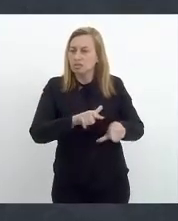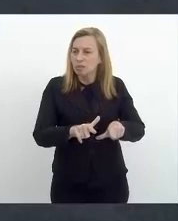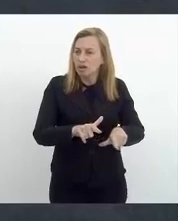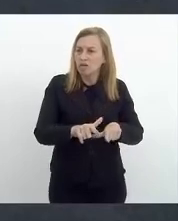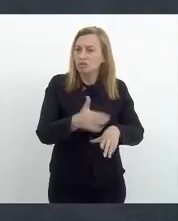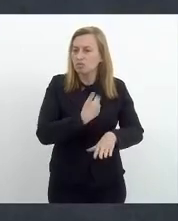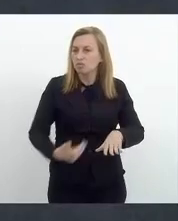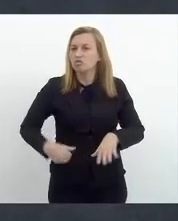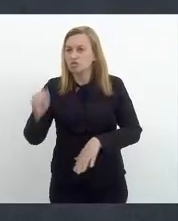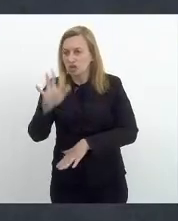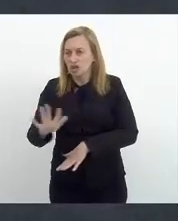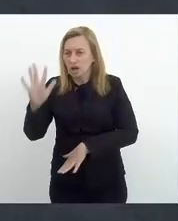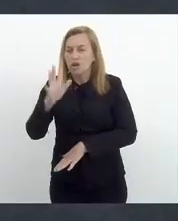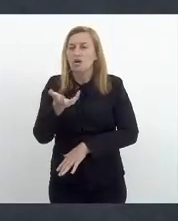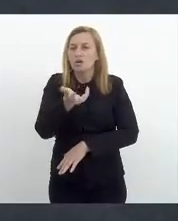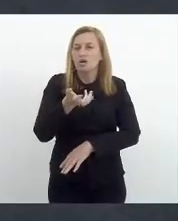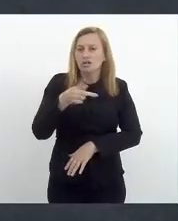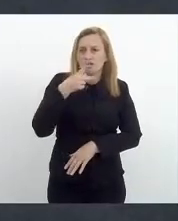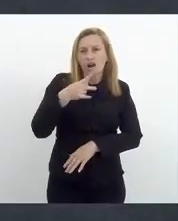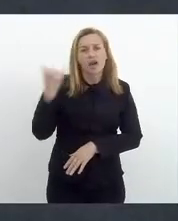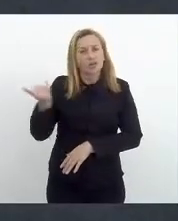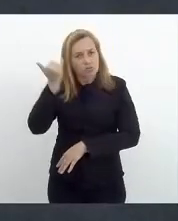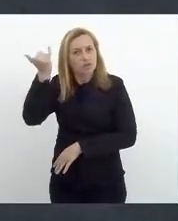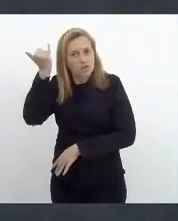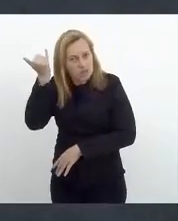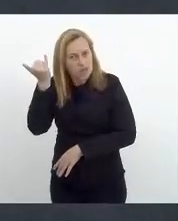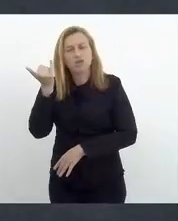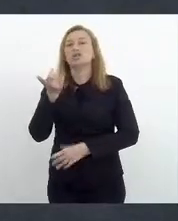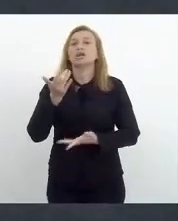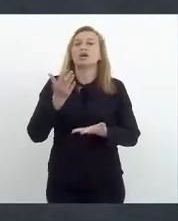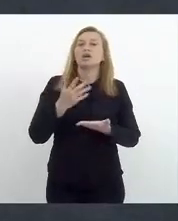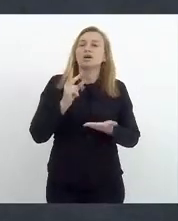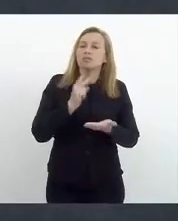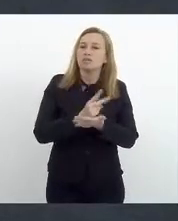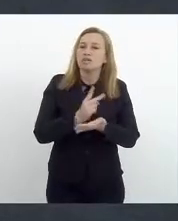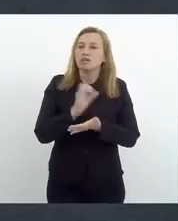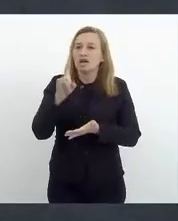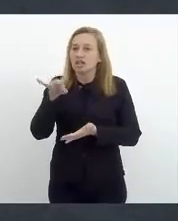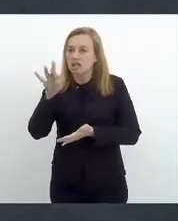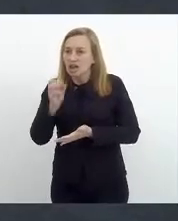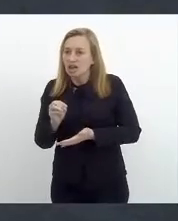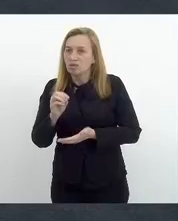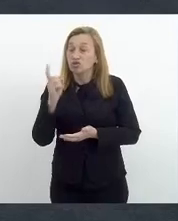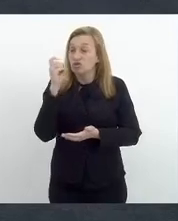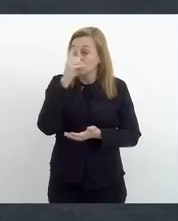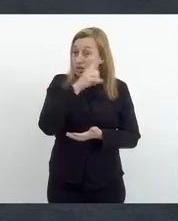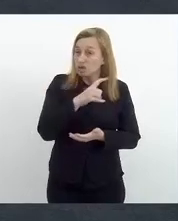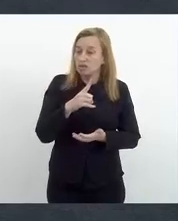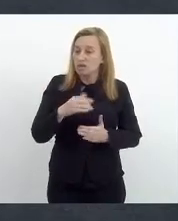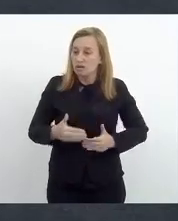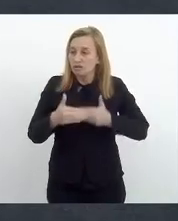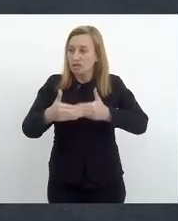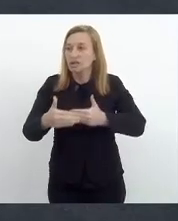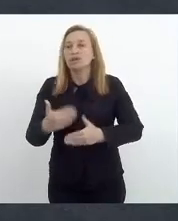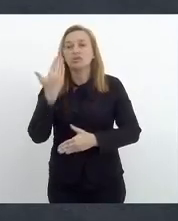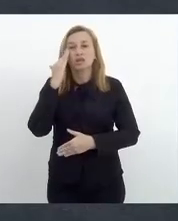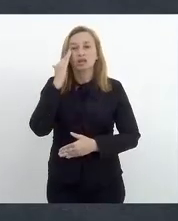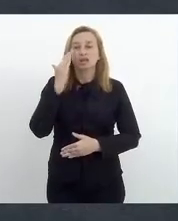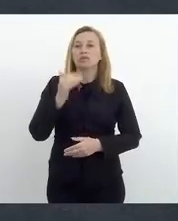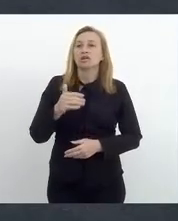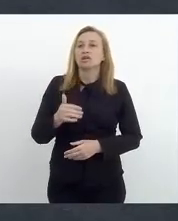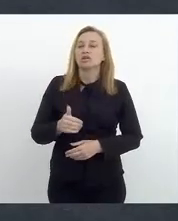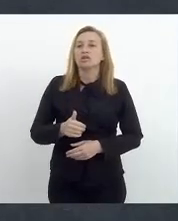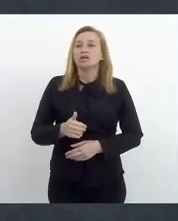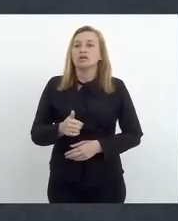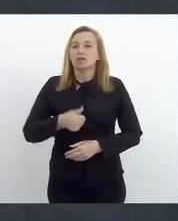maneira geral então eu quero dizer que é importante Apesar desse calendário atropelado a gente tem avançado esse entendimento que